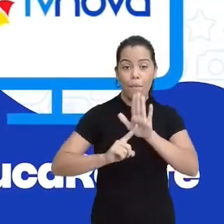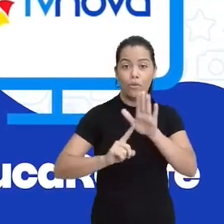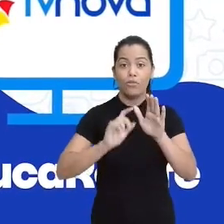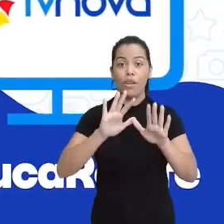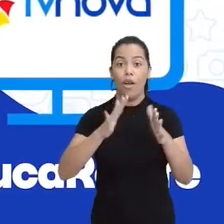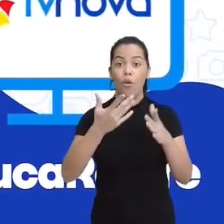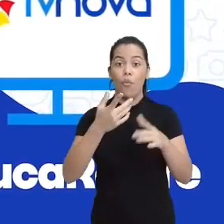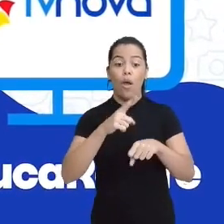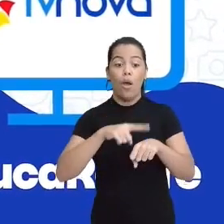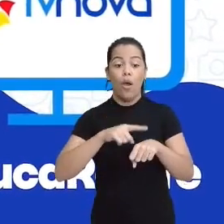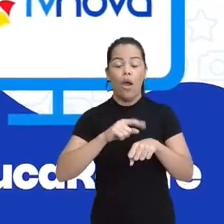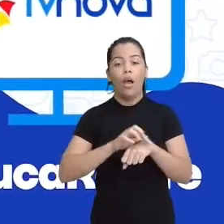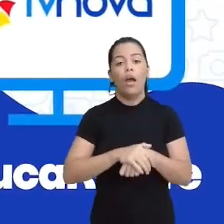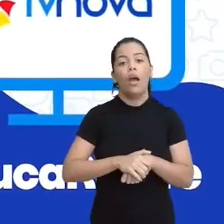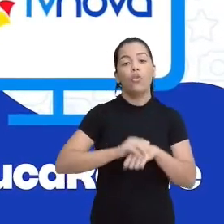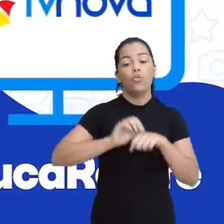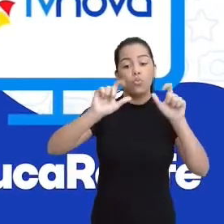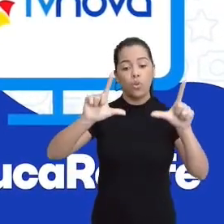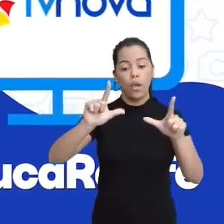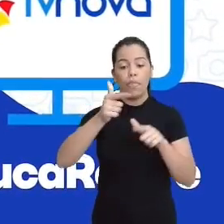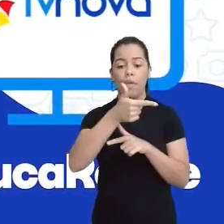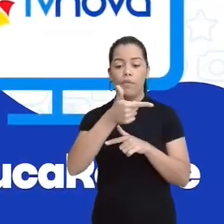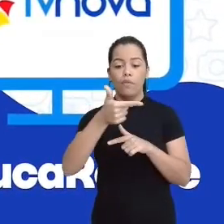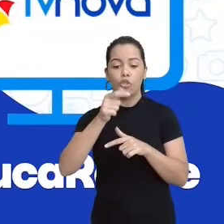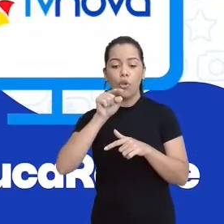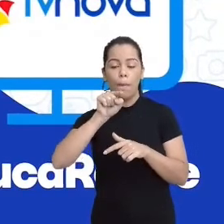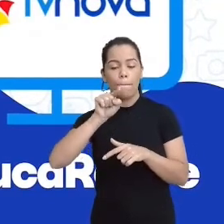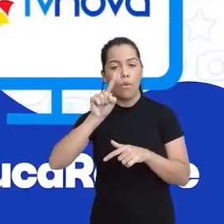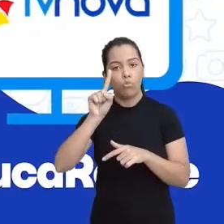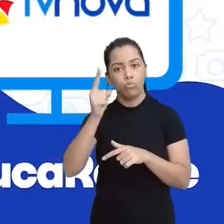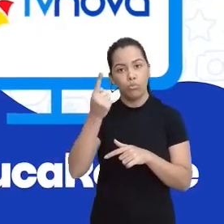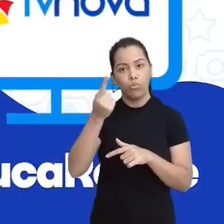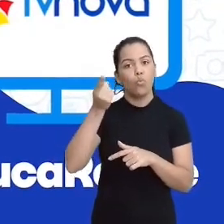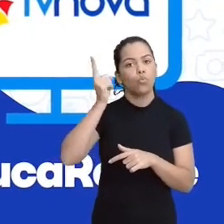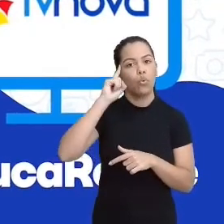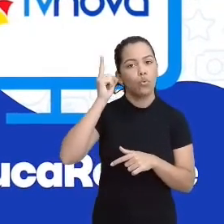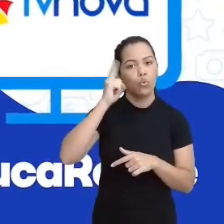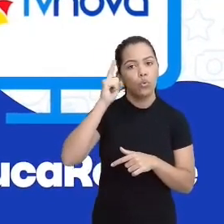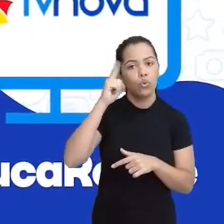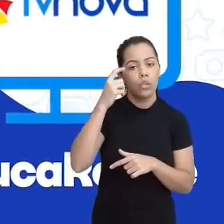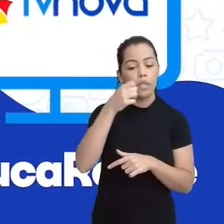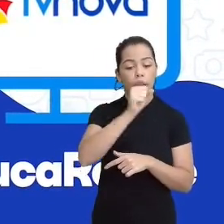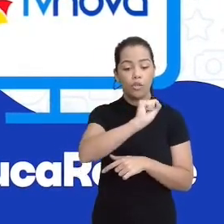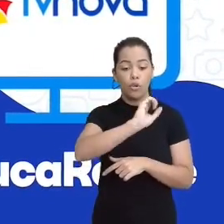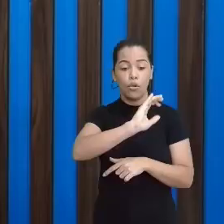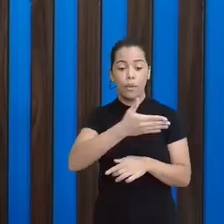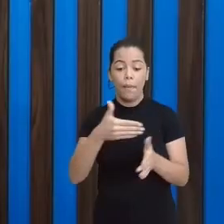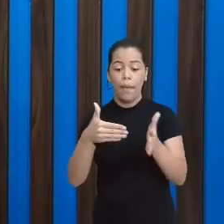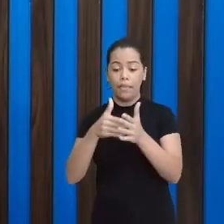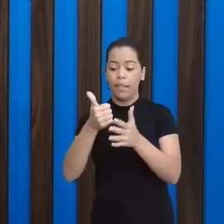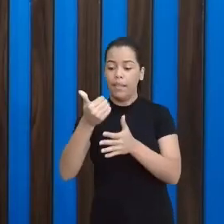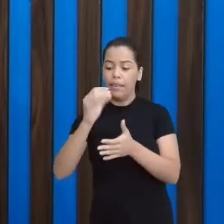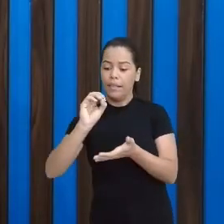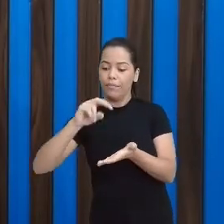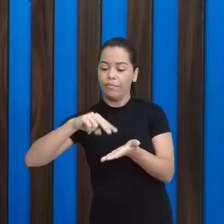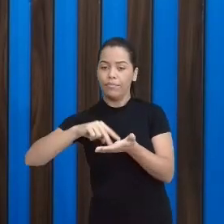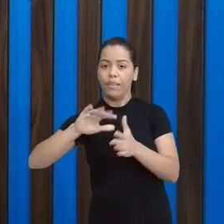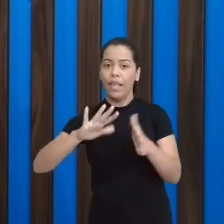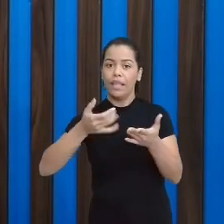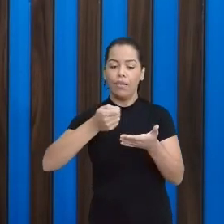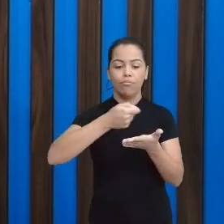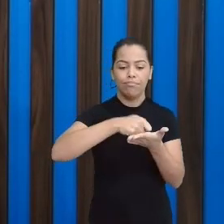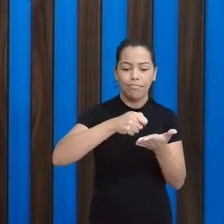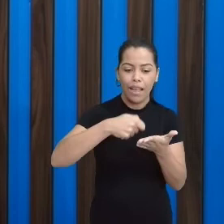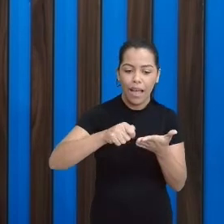Nova, canal 22.1, todos os dias, das 8h30 às 10 horas da manhã. Então anotem direitinho